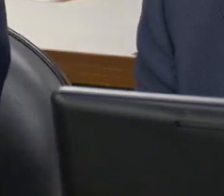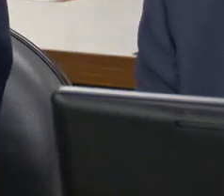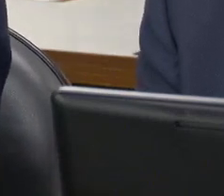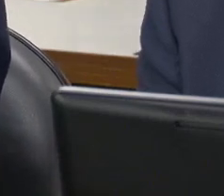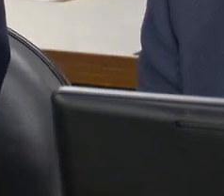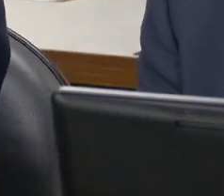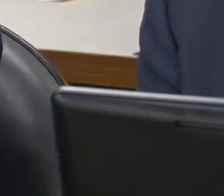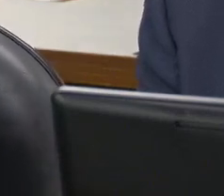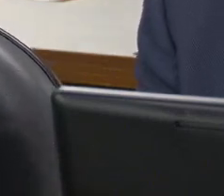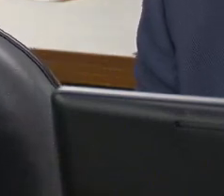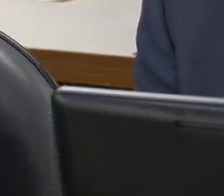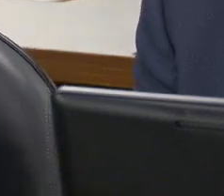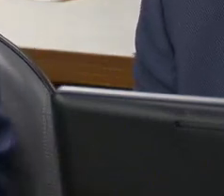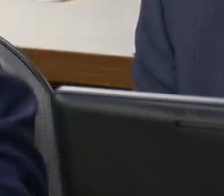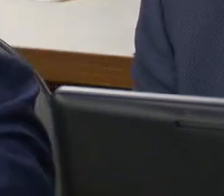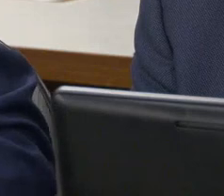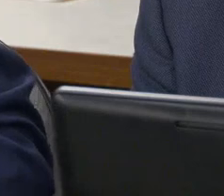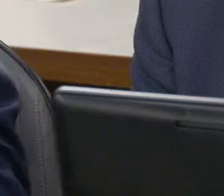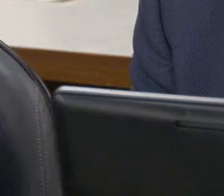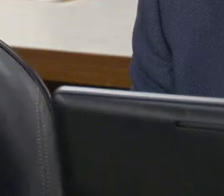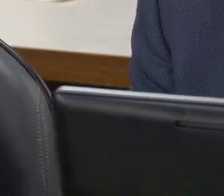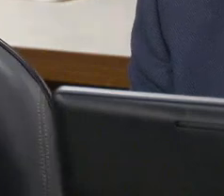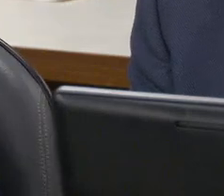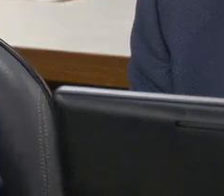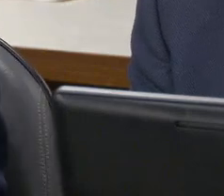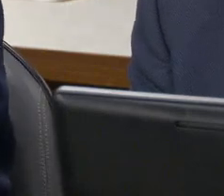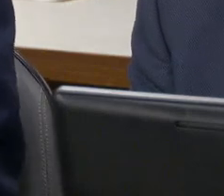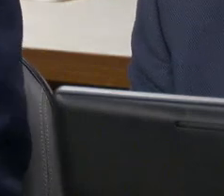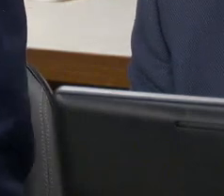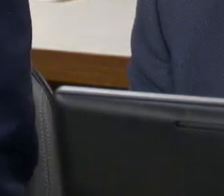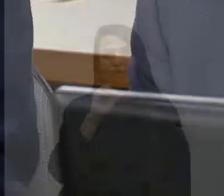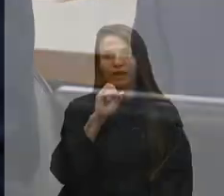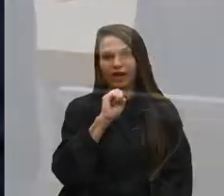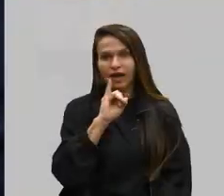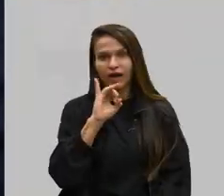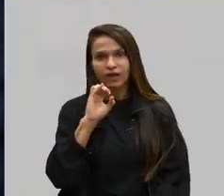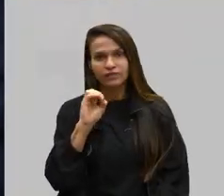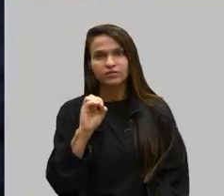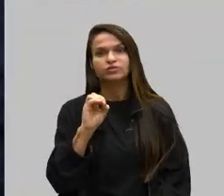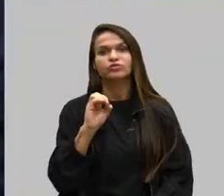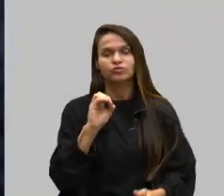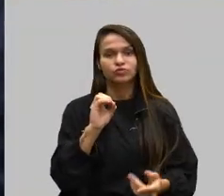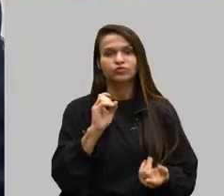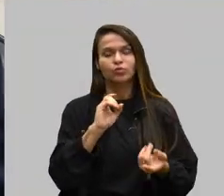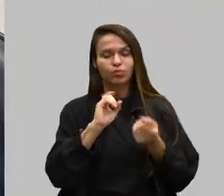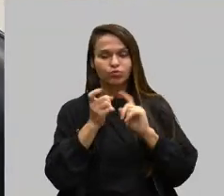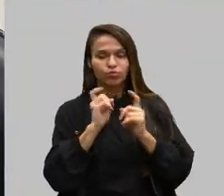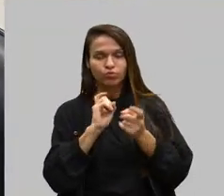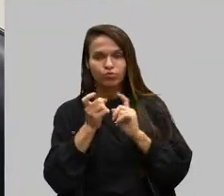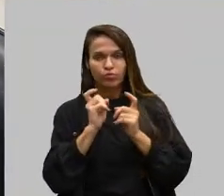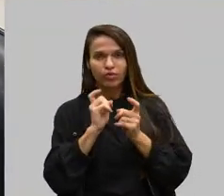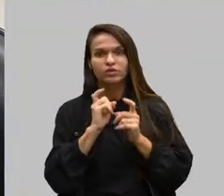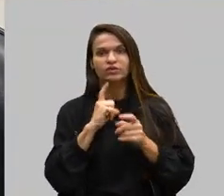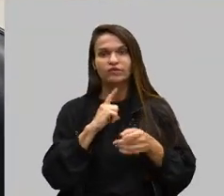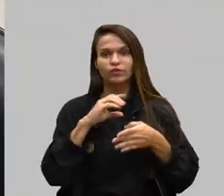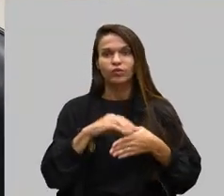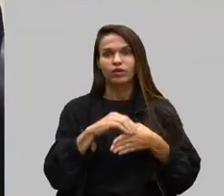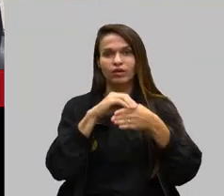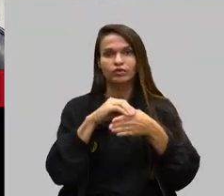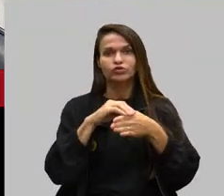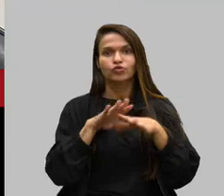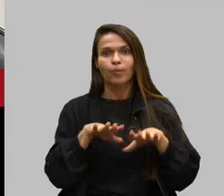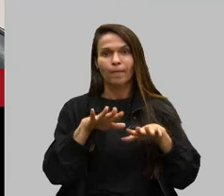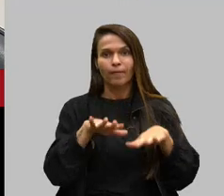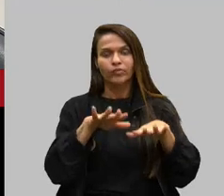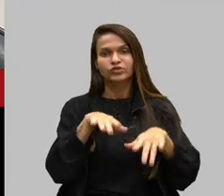tive uma uma devolutiva do deputado Cássio de uma sentada que ele teve com os líderes do movimento também já